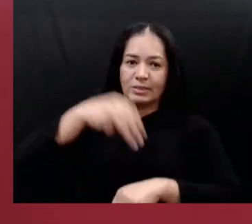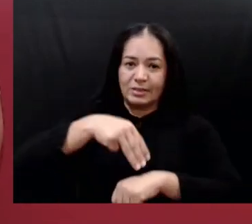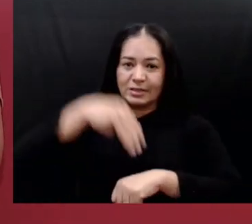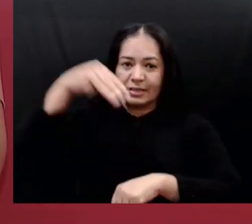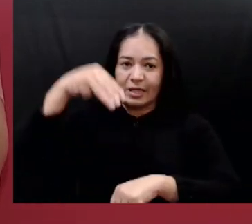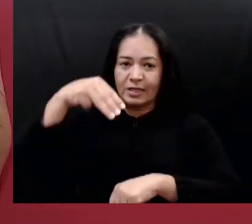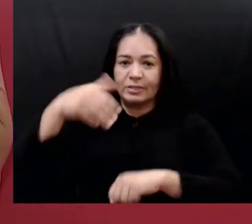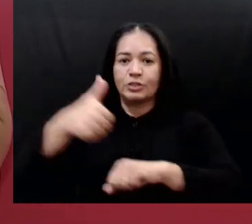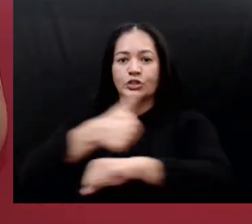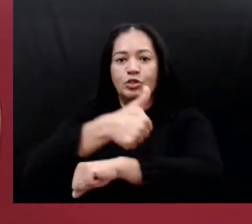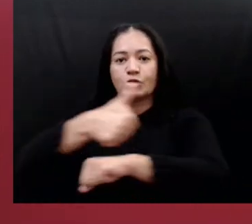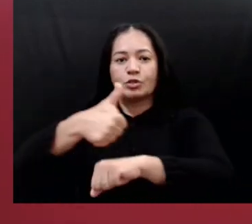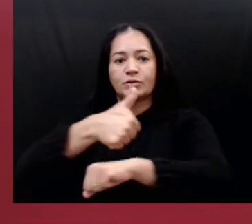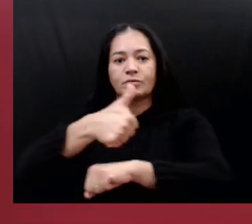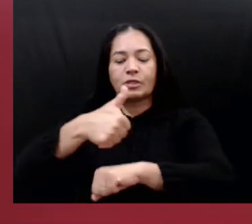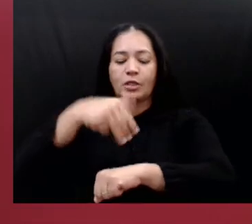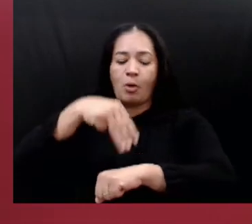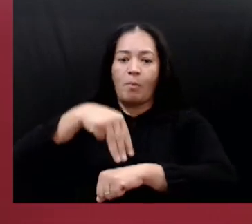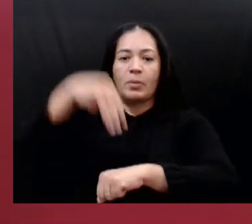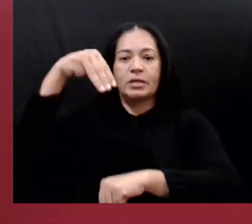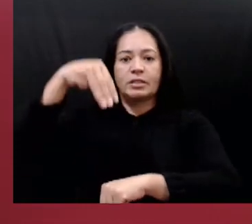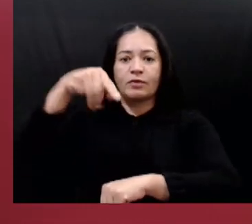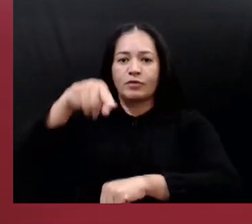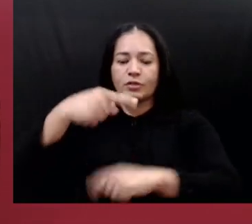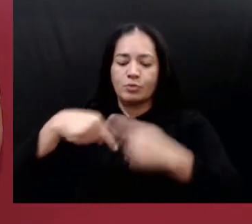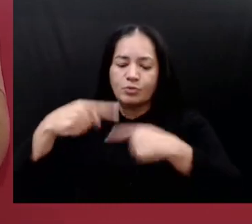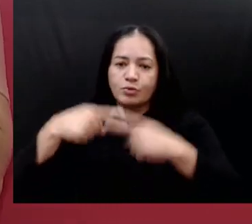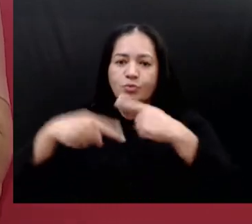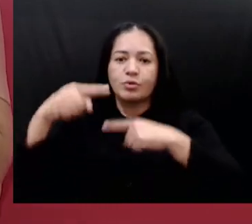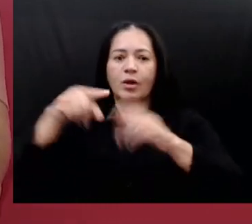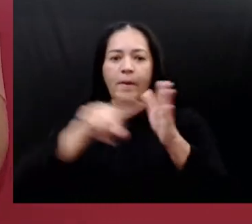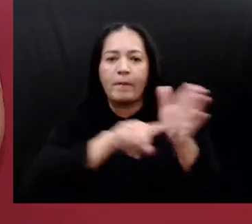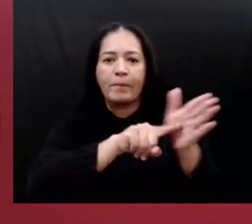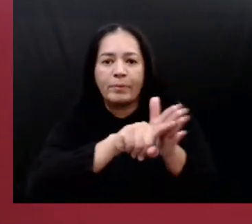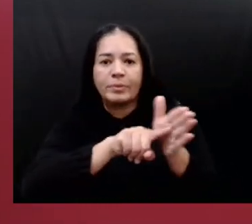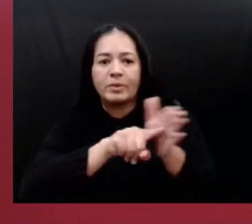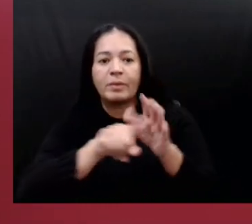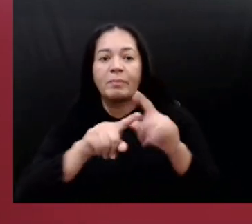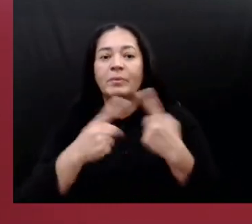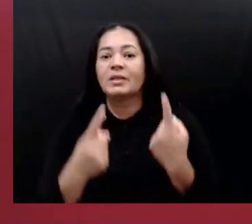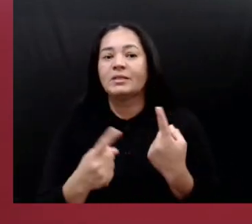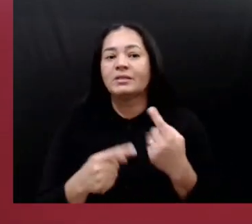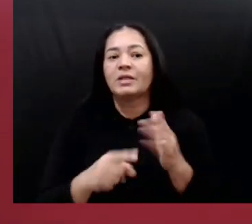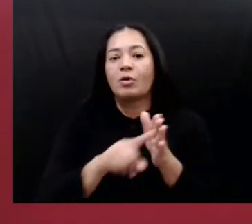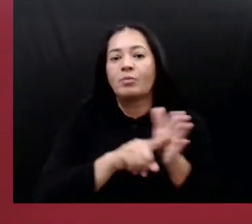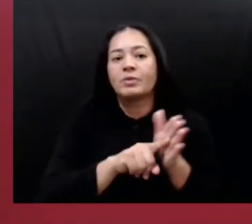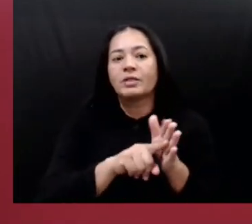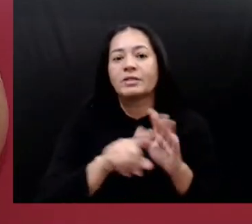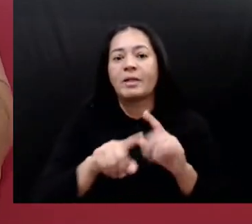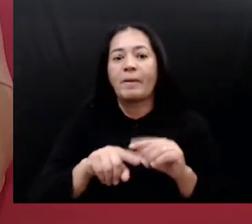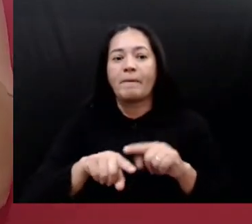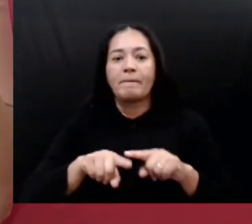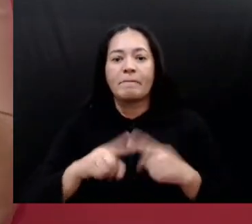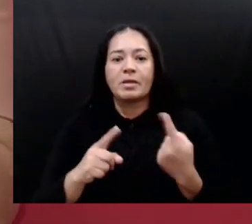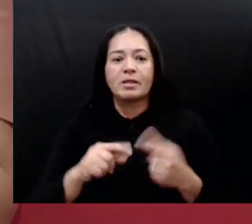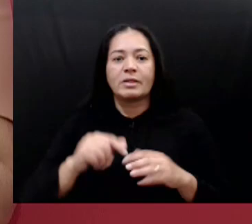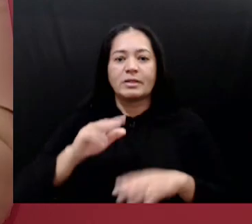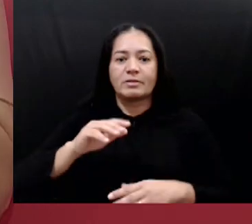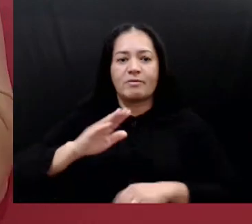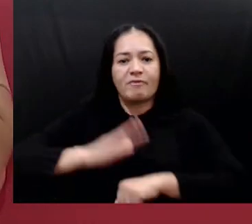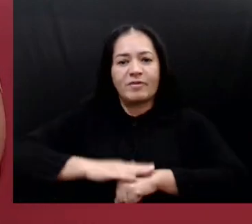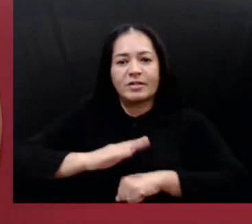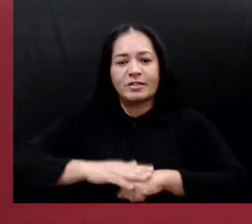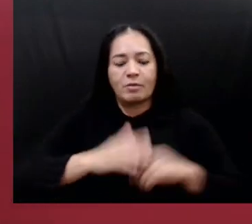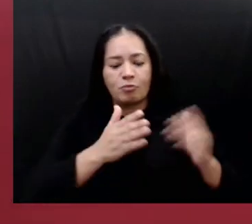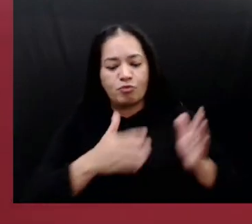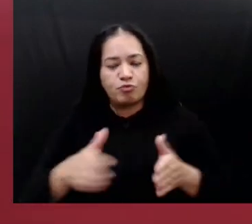que é um mestrado que você desenvolve pesquisa, mas é uma pesquisa mais aplicada para o setor produtivo. Então você desenvolve a pesquisa